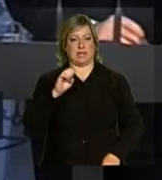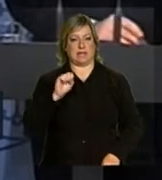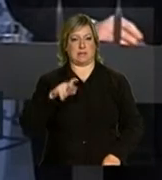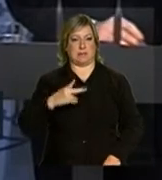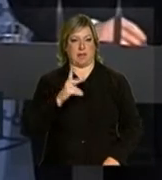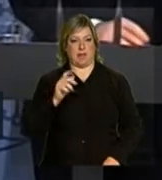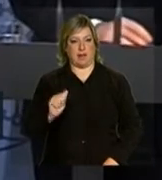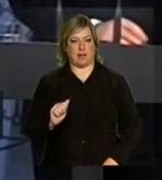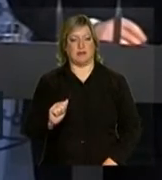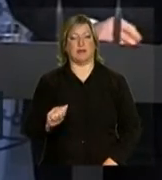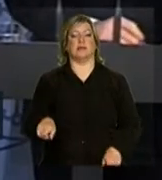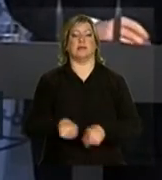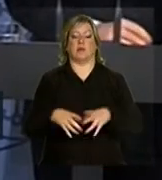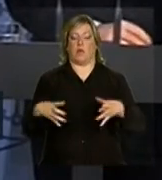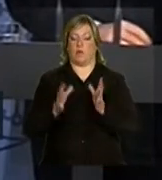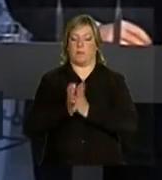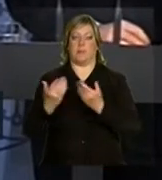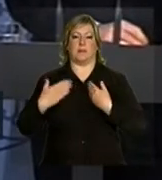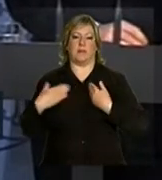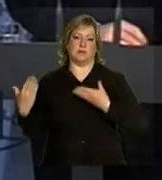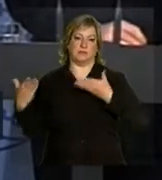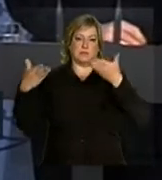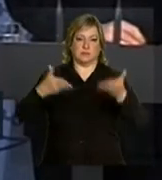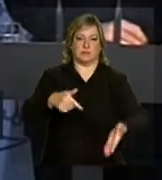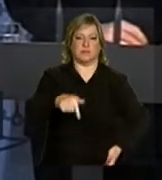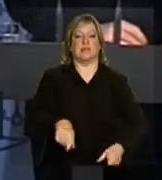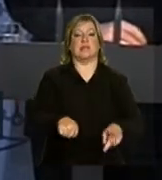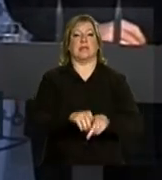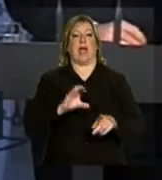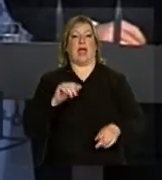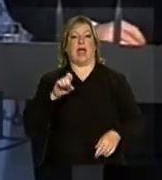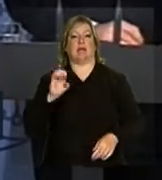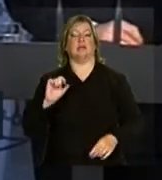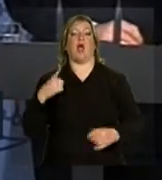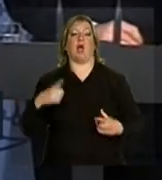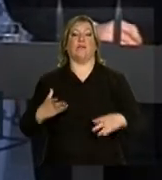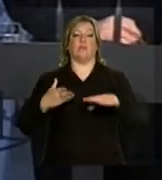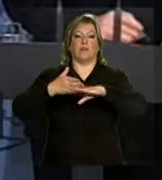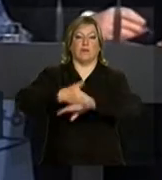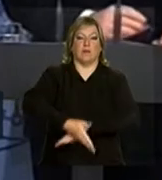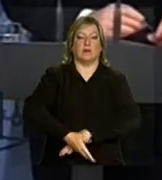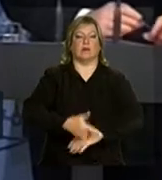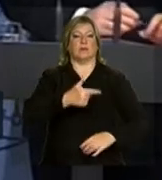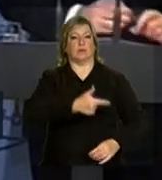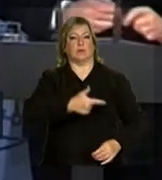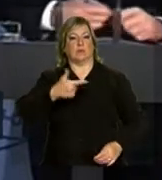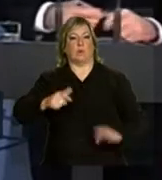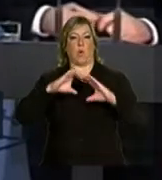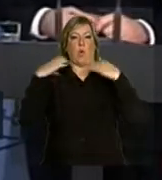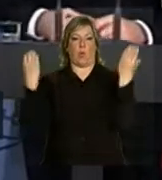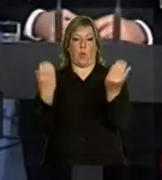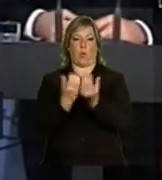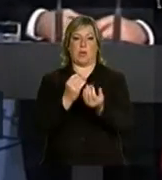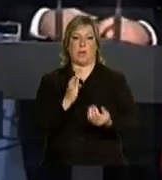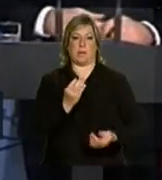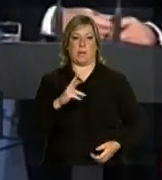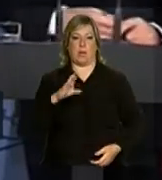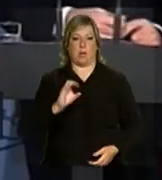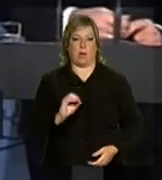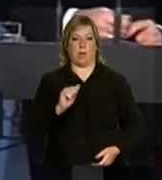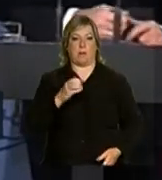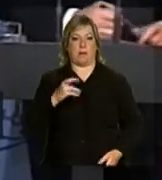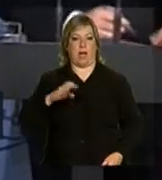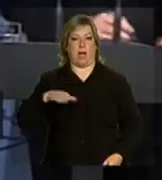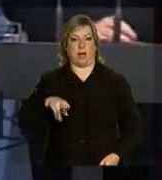e em Cádiz, onde participamos da 22ª Cúpula Ibero-Americana. O